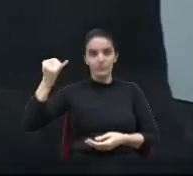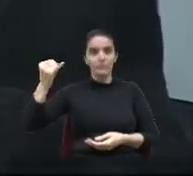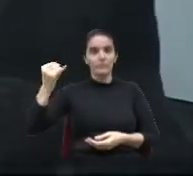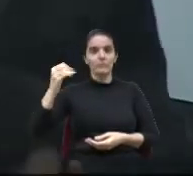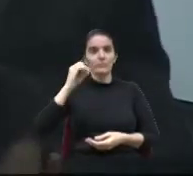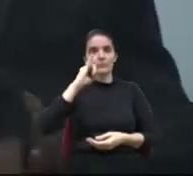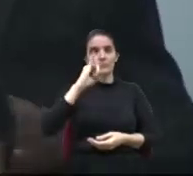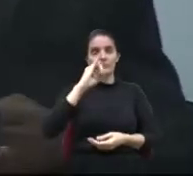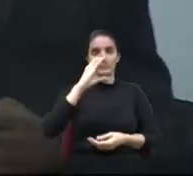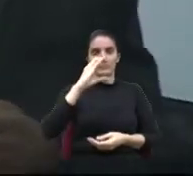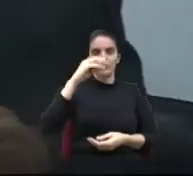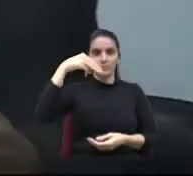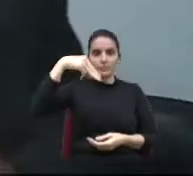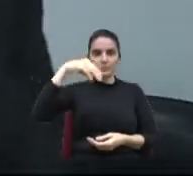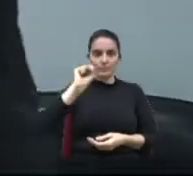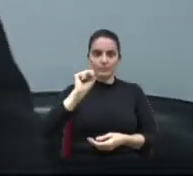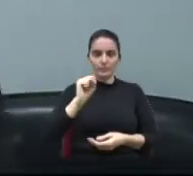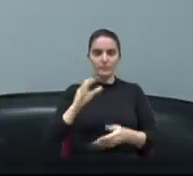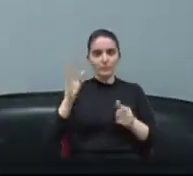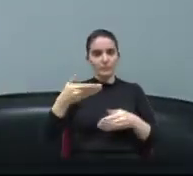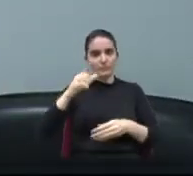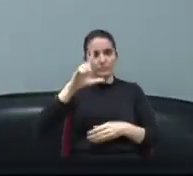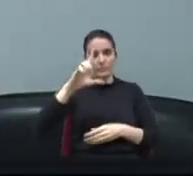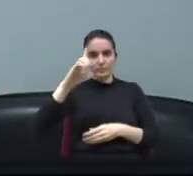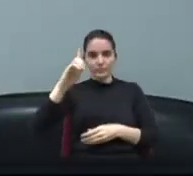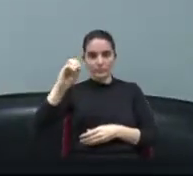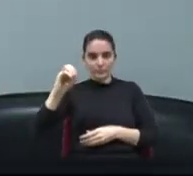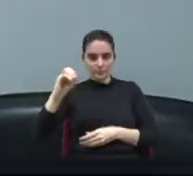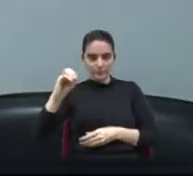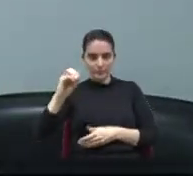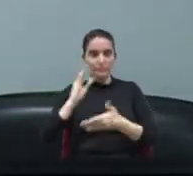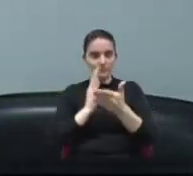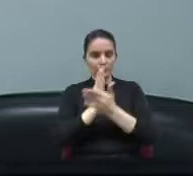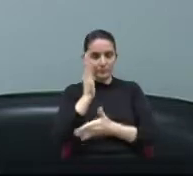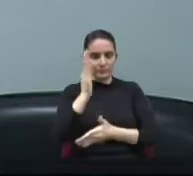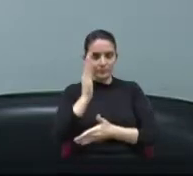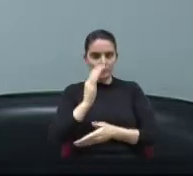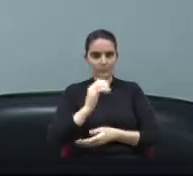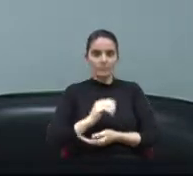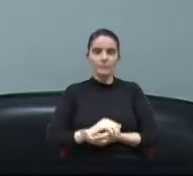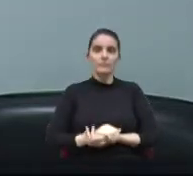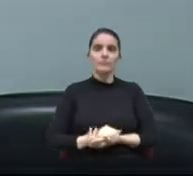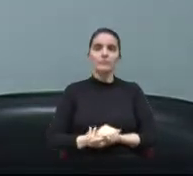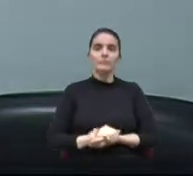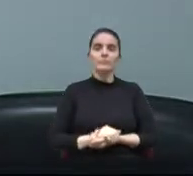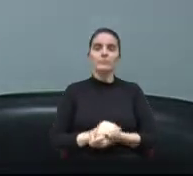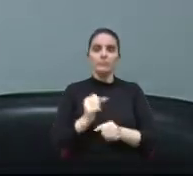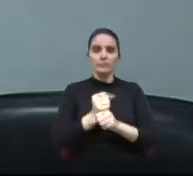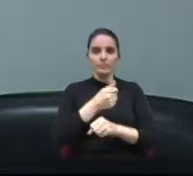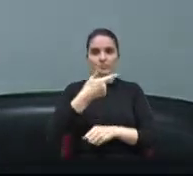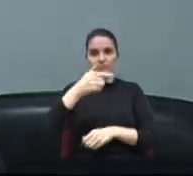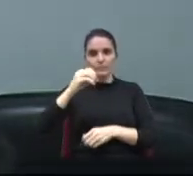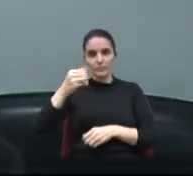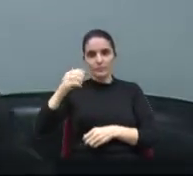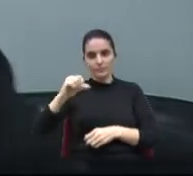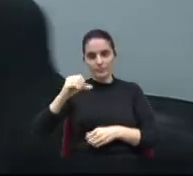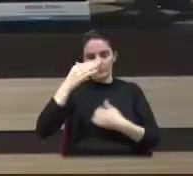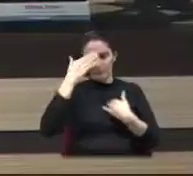aprovamos em primeiro turno a LDO, que é um total de 1 bilhão e 70 milhões para o ano de 2019. Muito obrigado,